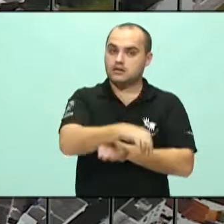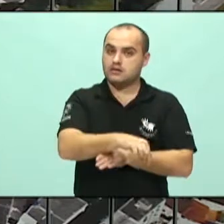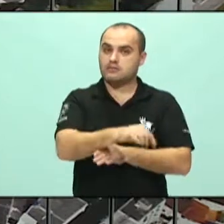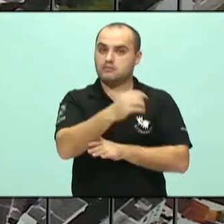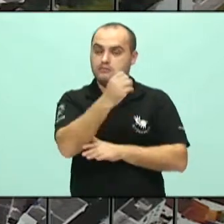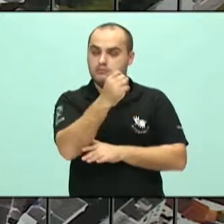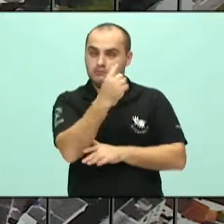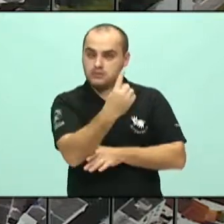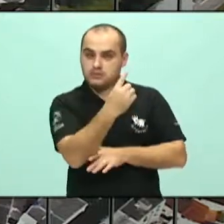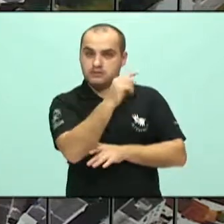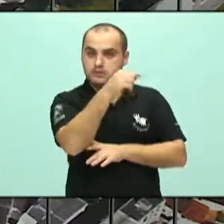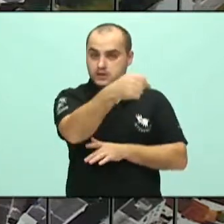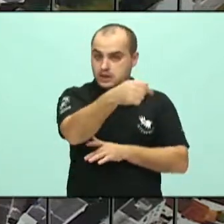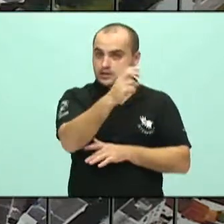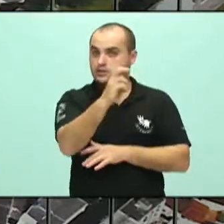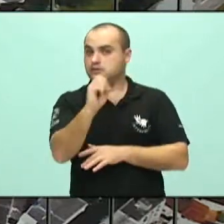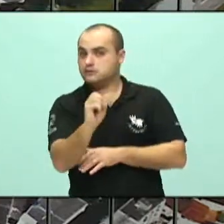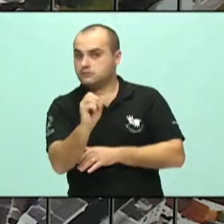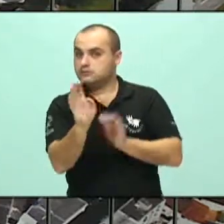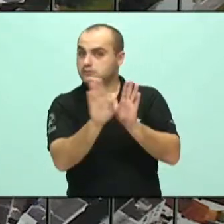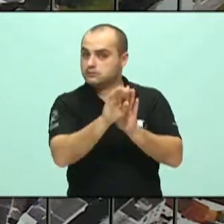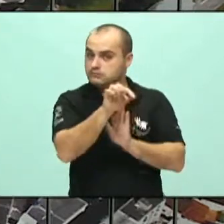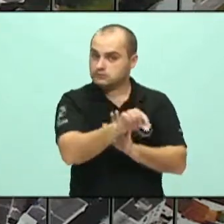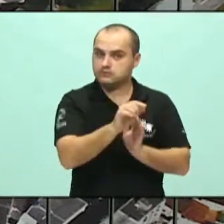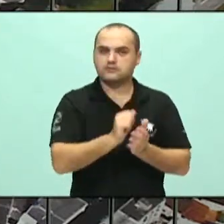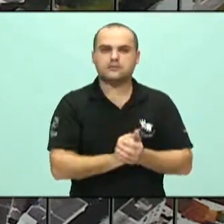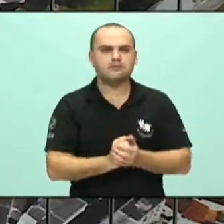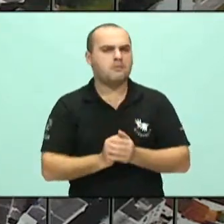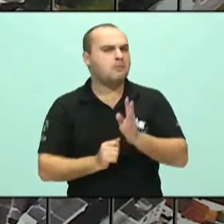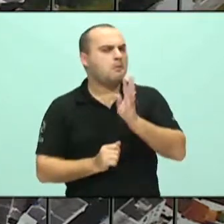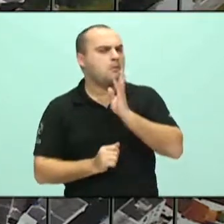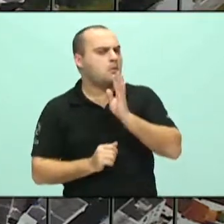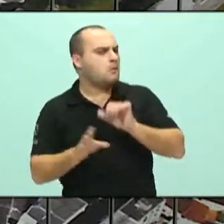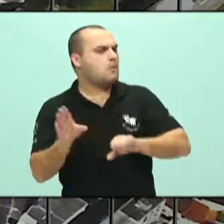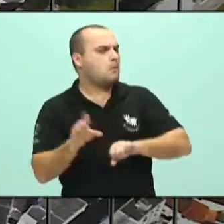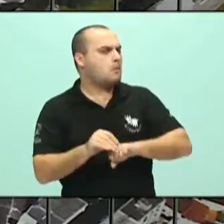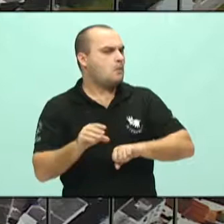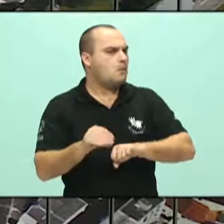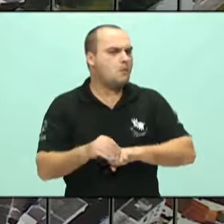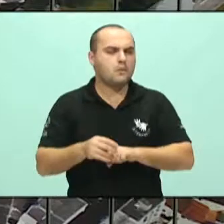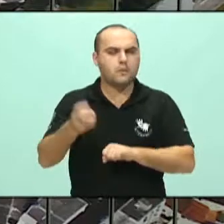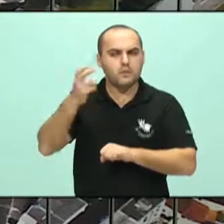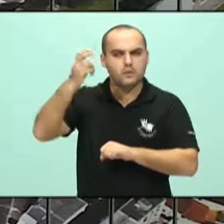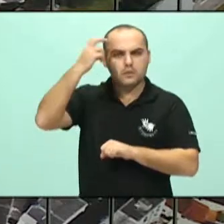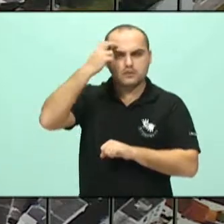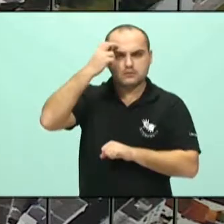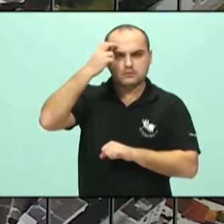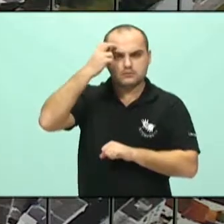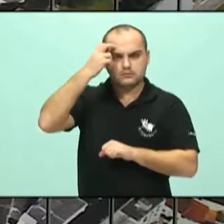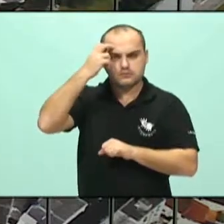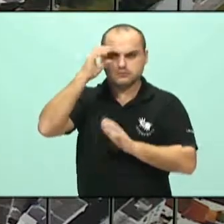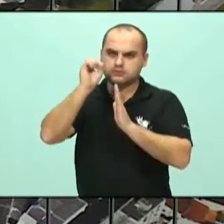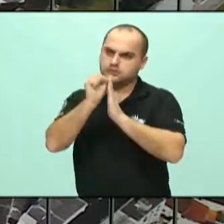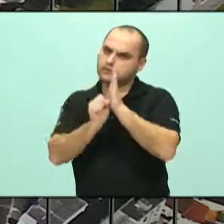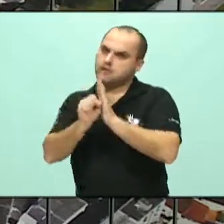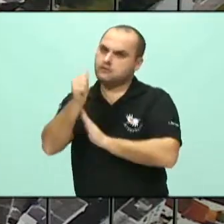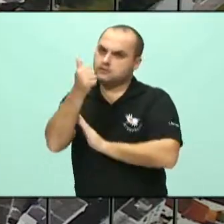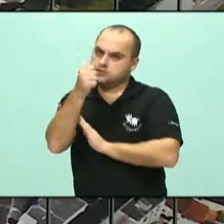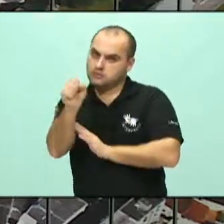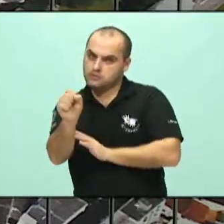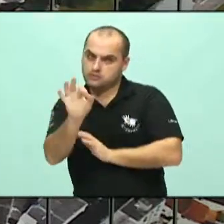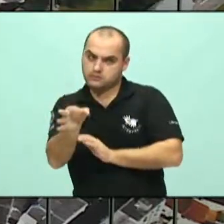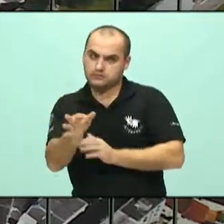um cabedal de conhecimentos, de cultura do século XVIII, da segunda metade do século